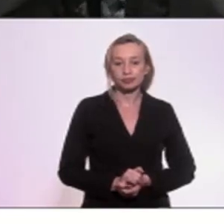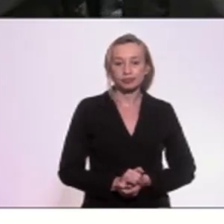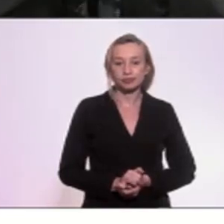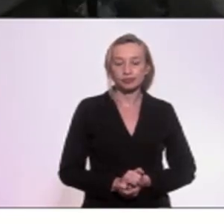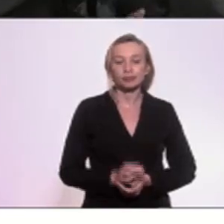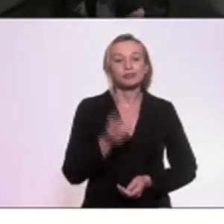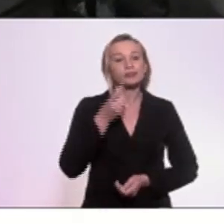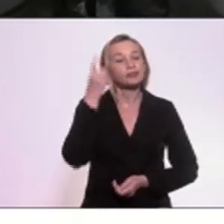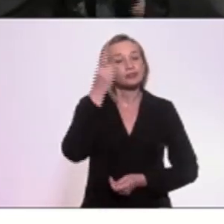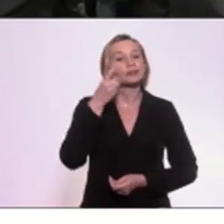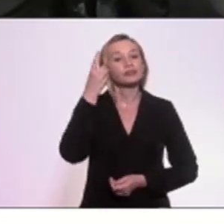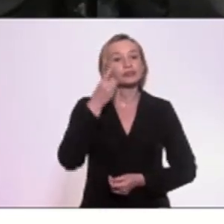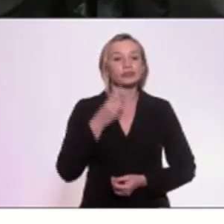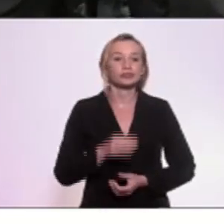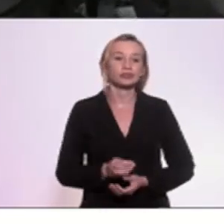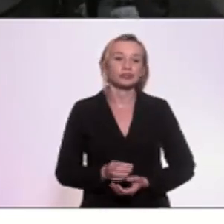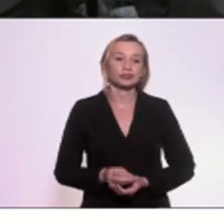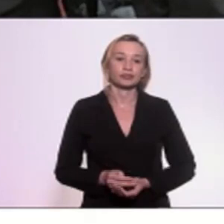Deputado